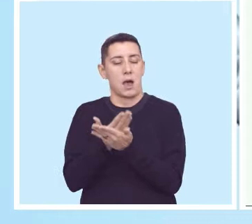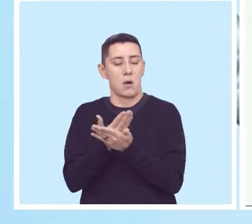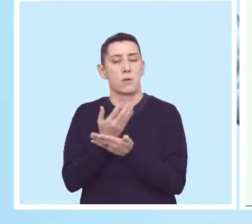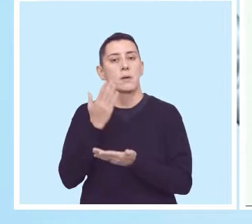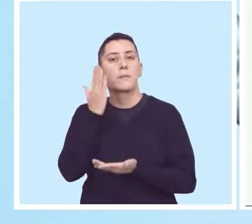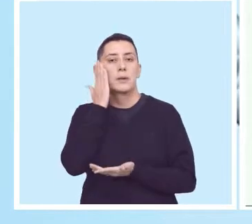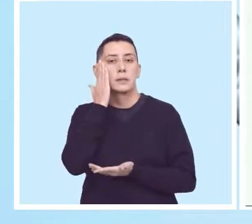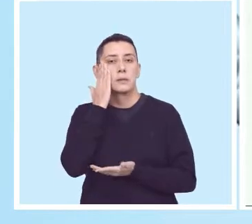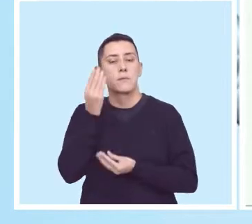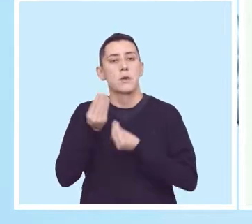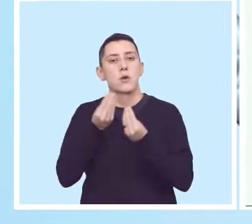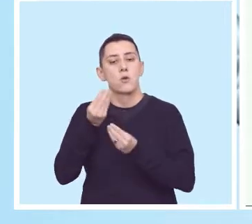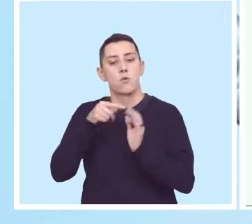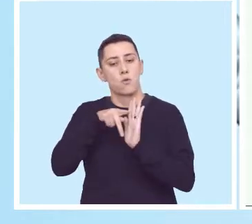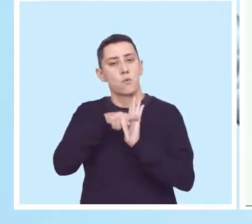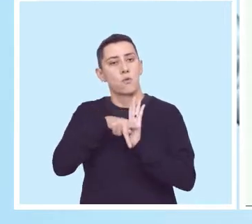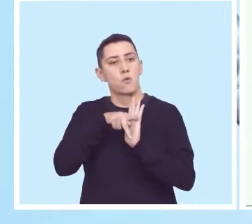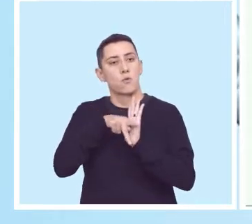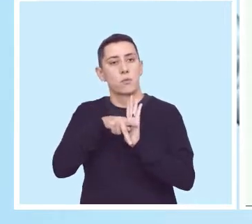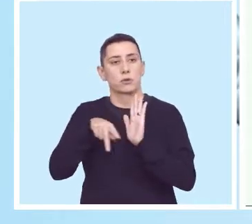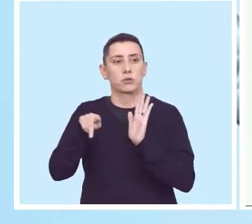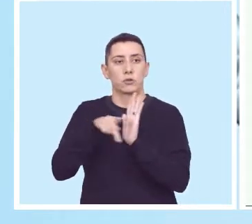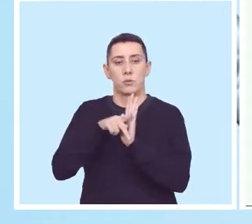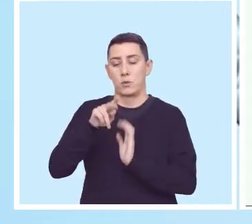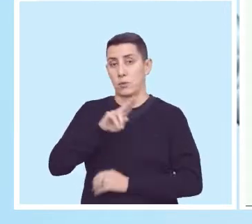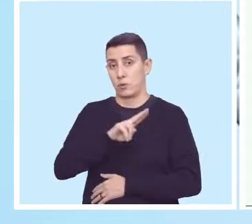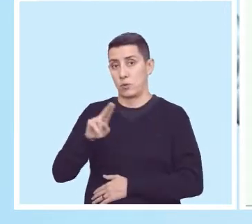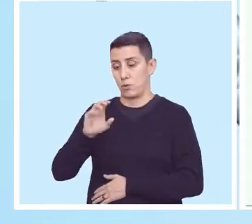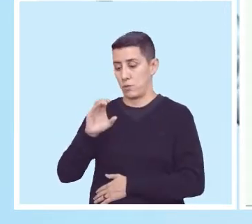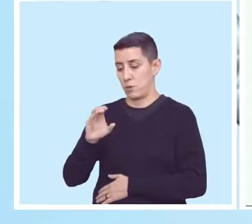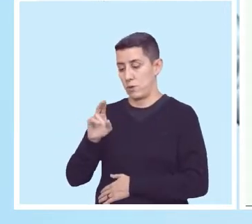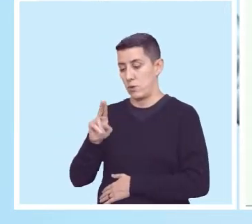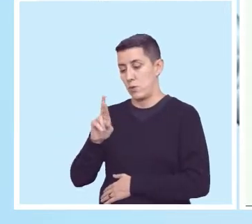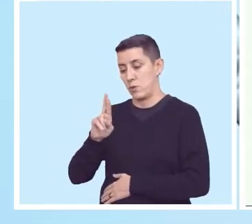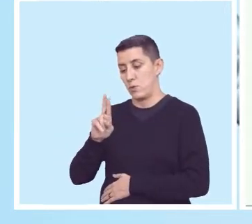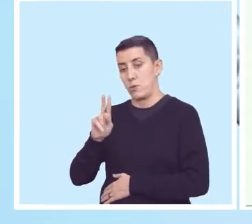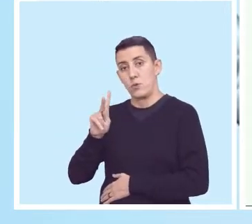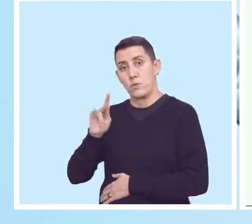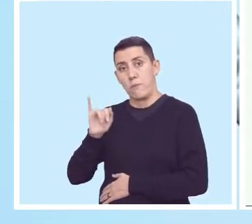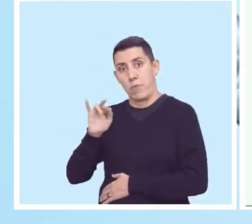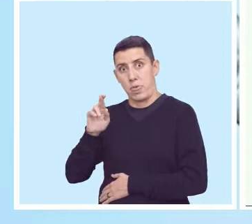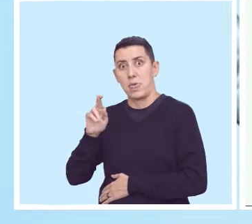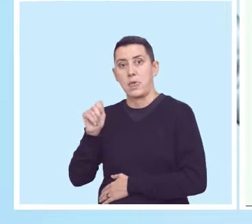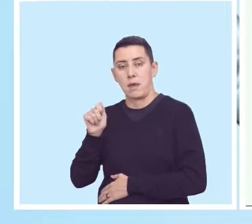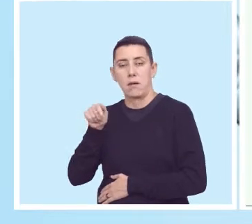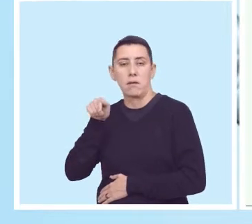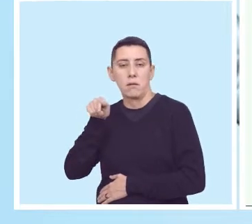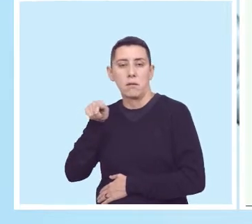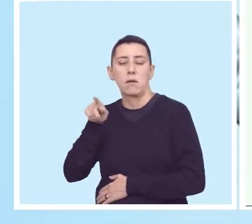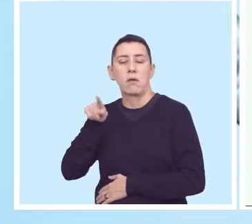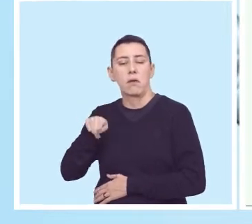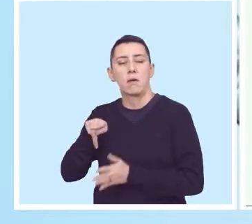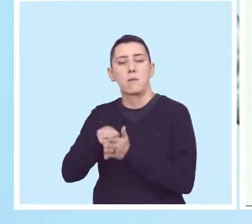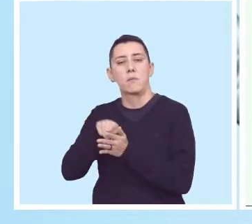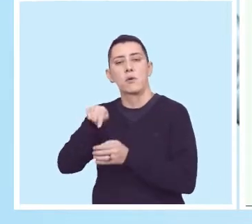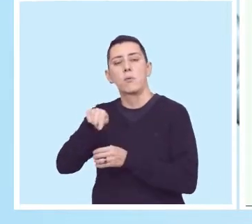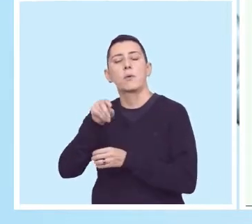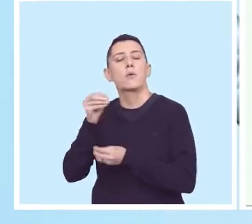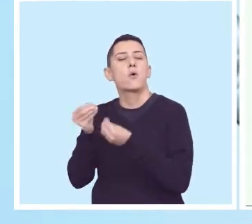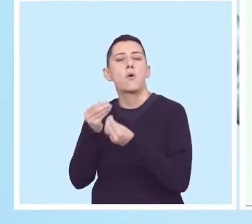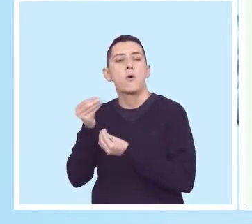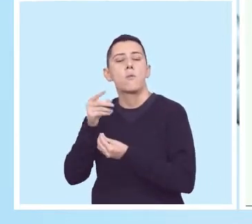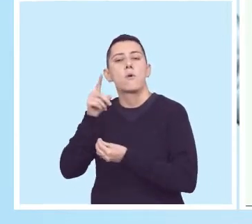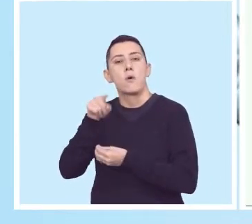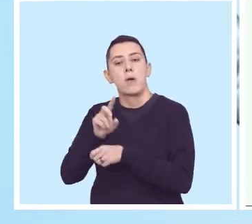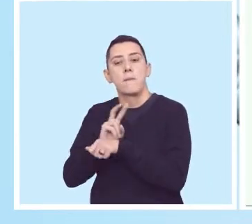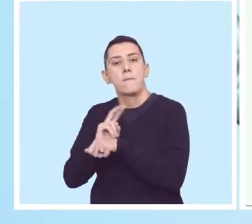nosso projeto Curupira, ou plataforma Huawei Curupira, uma plataforma para monitoramento